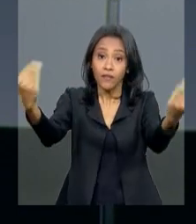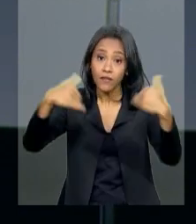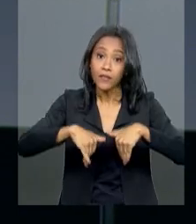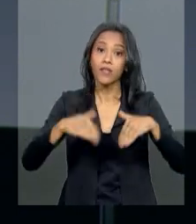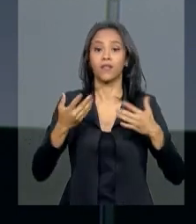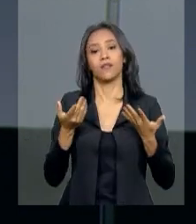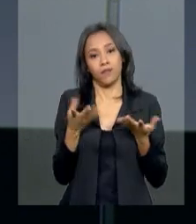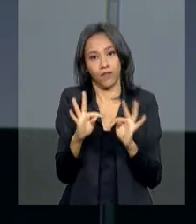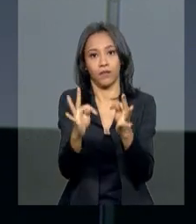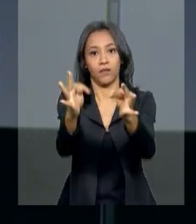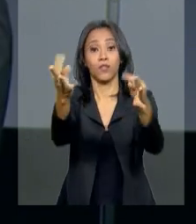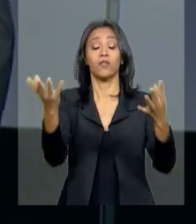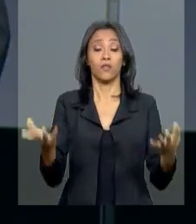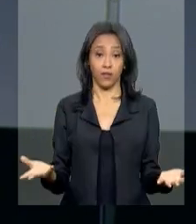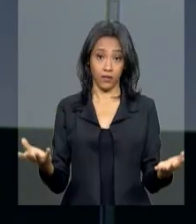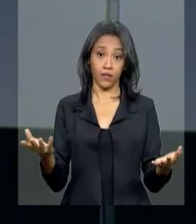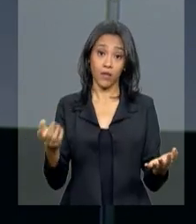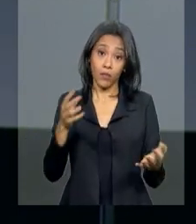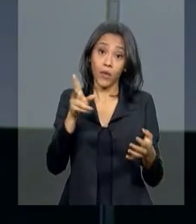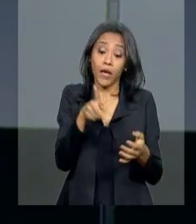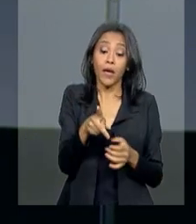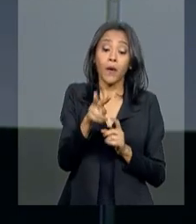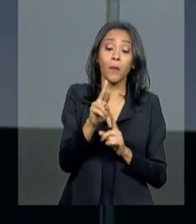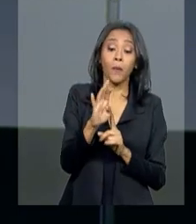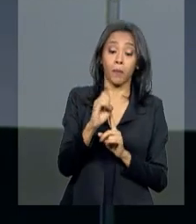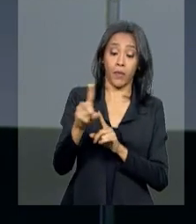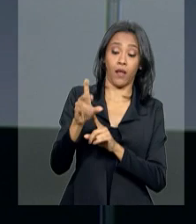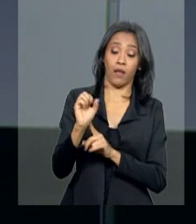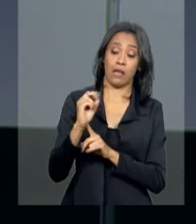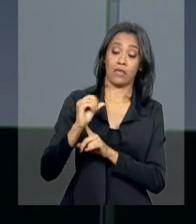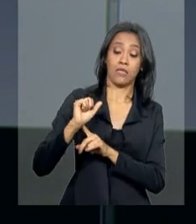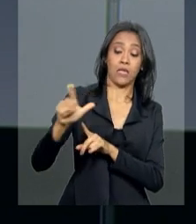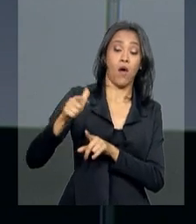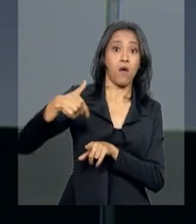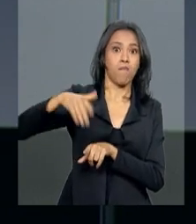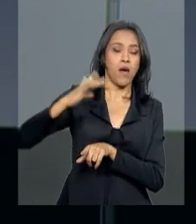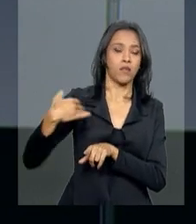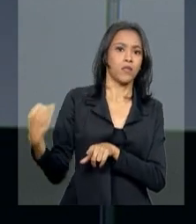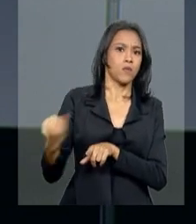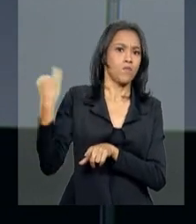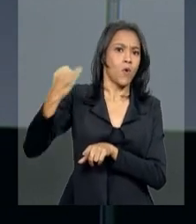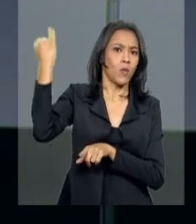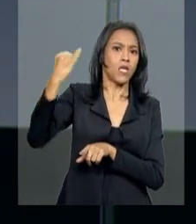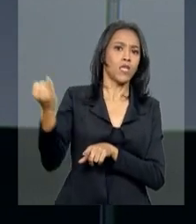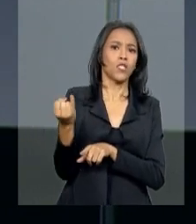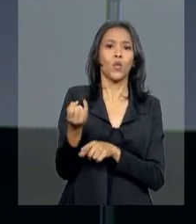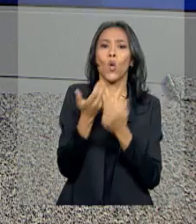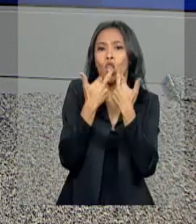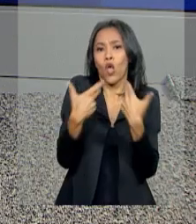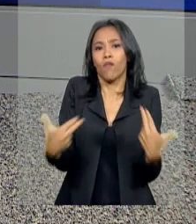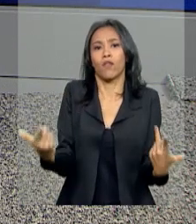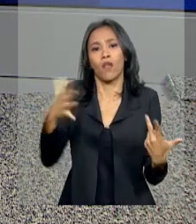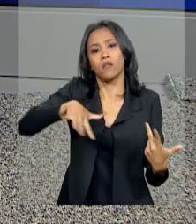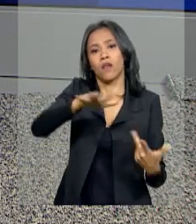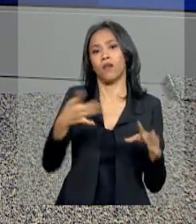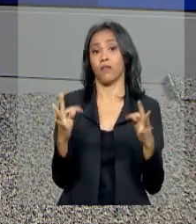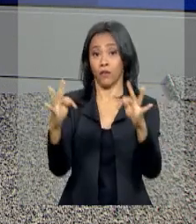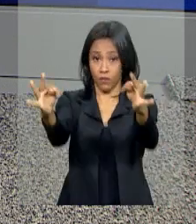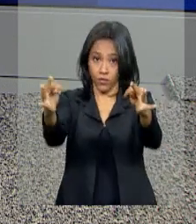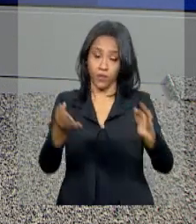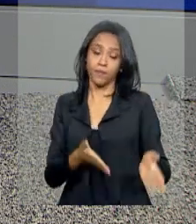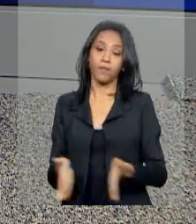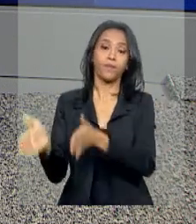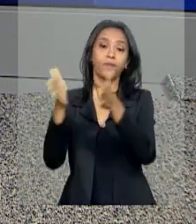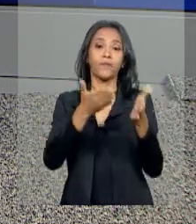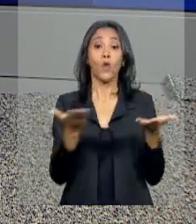né? Até porque o pré-sal é talvez a mais importante fronteira de inovação tecnológica. Termina